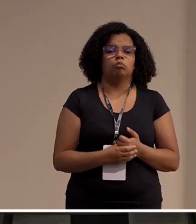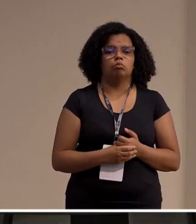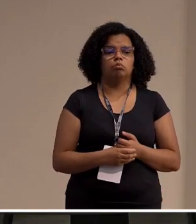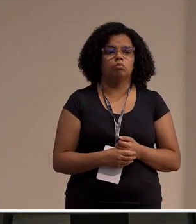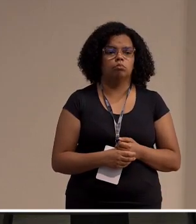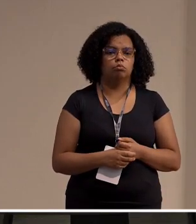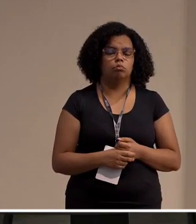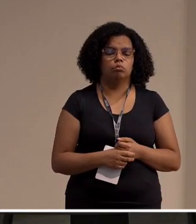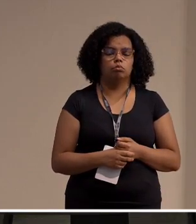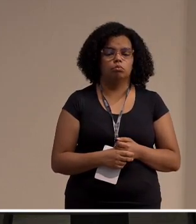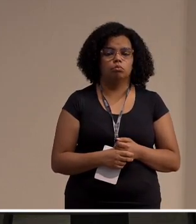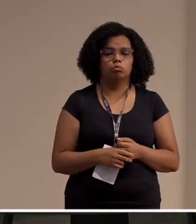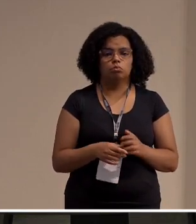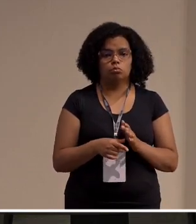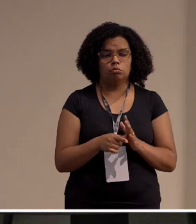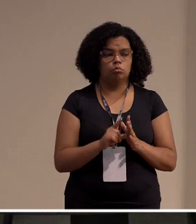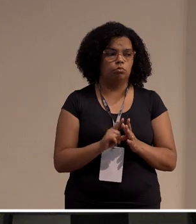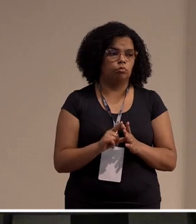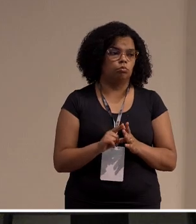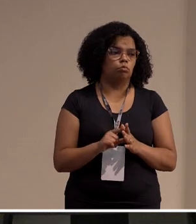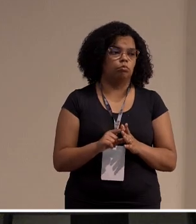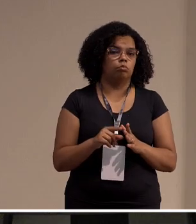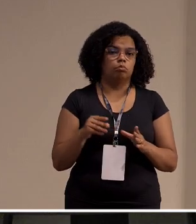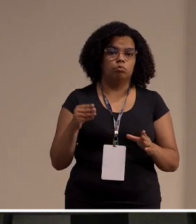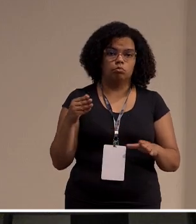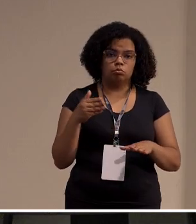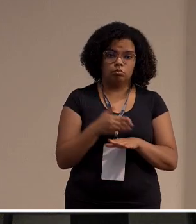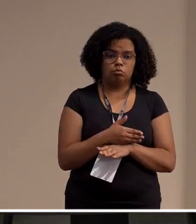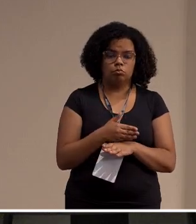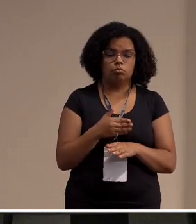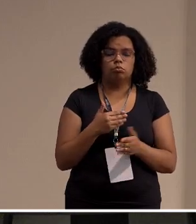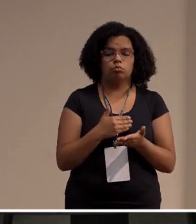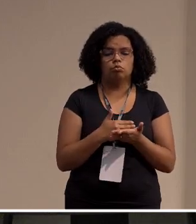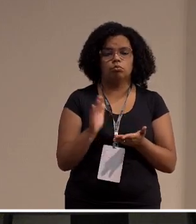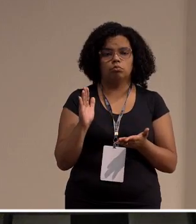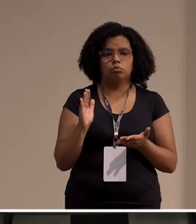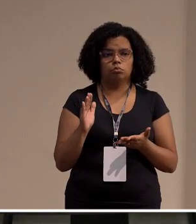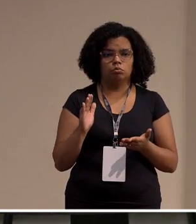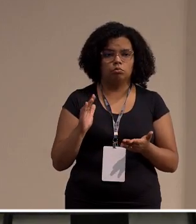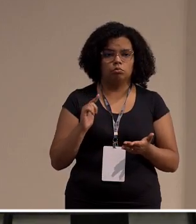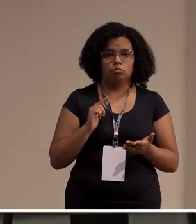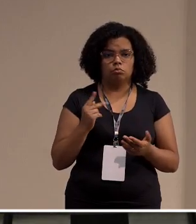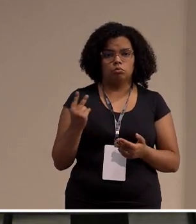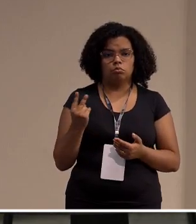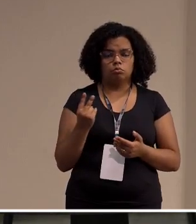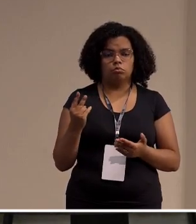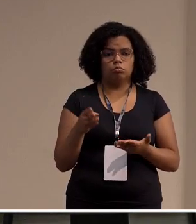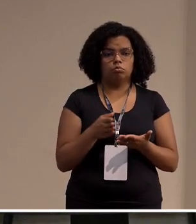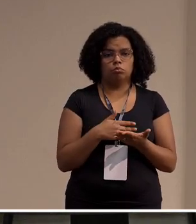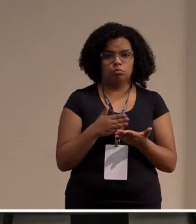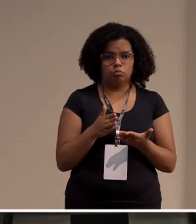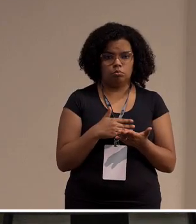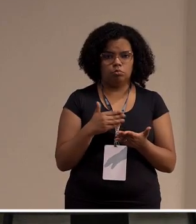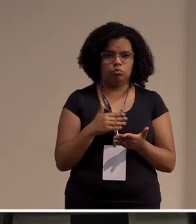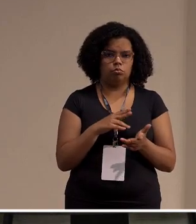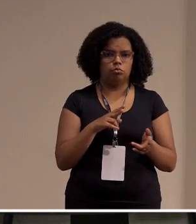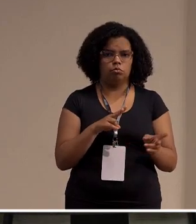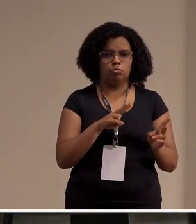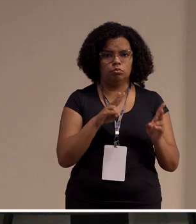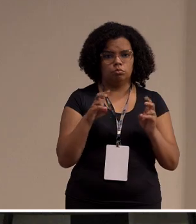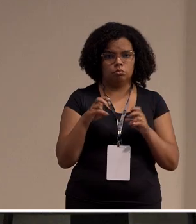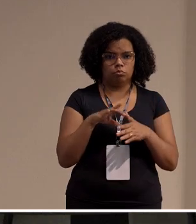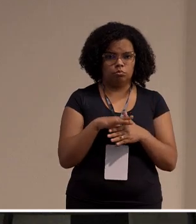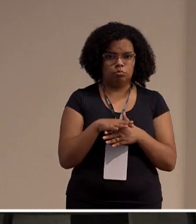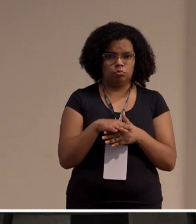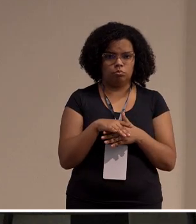Ratos. Antes de entrar nos livros especificamente, ambos os livros eles tratam de